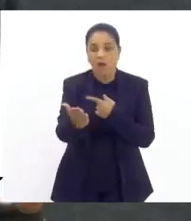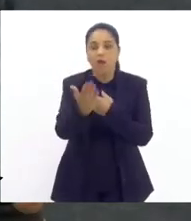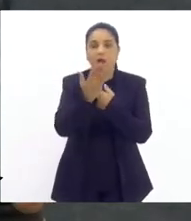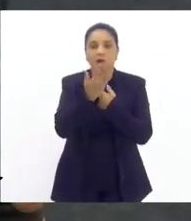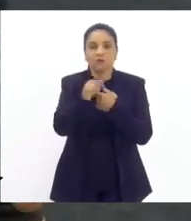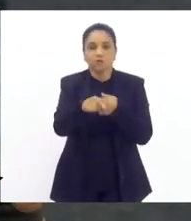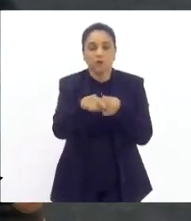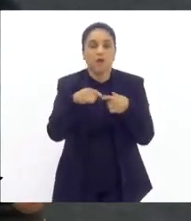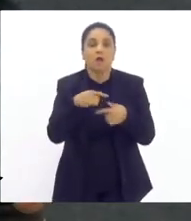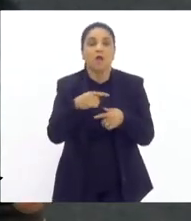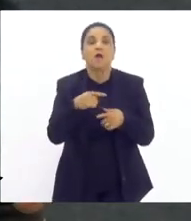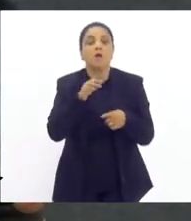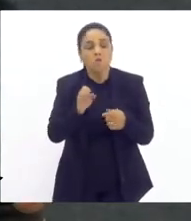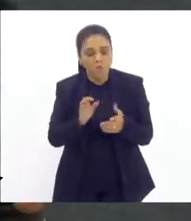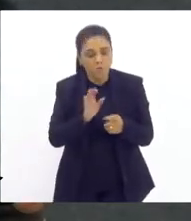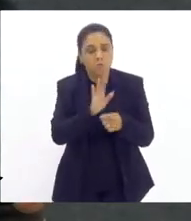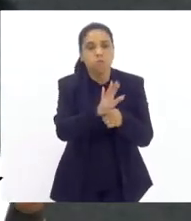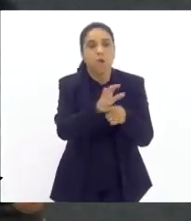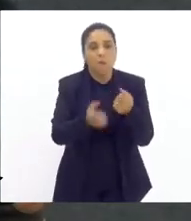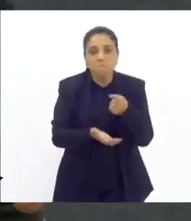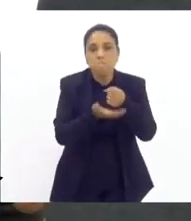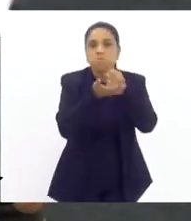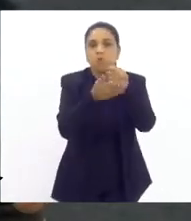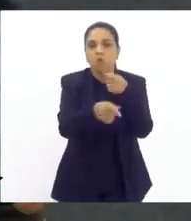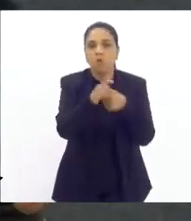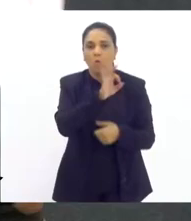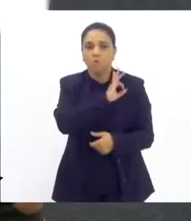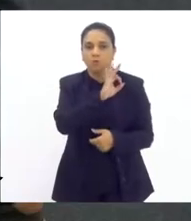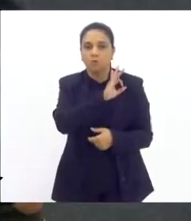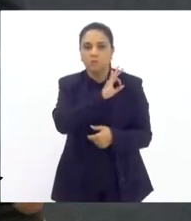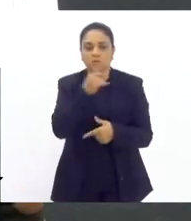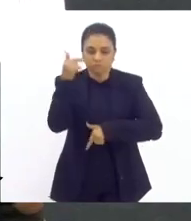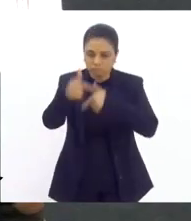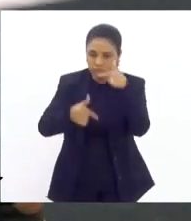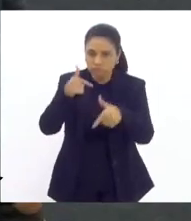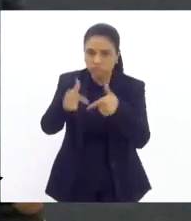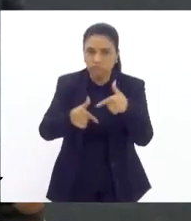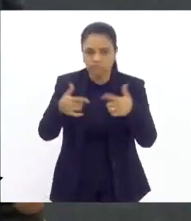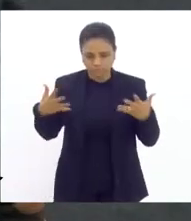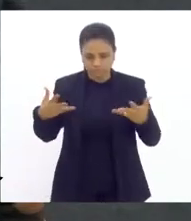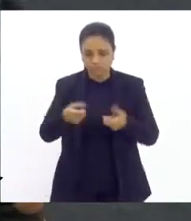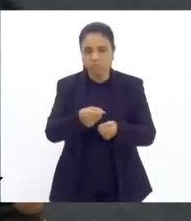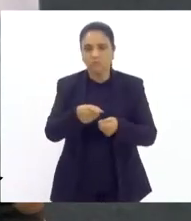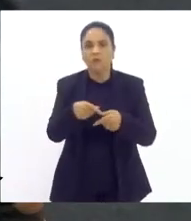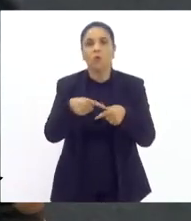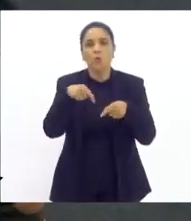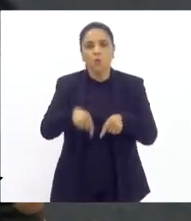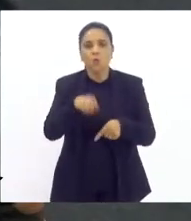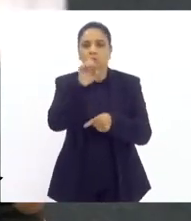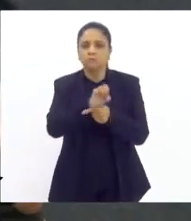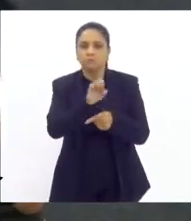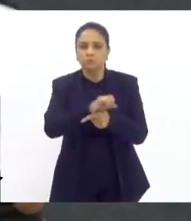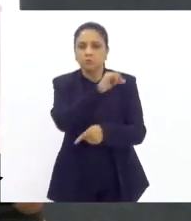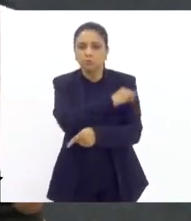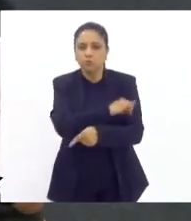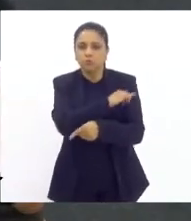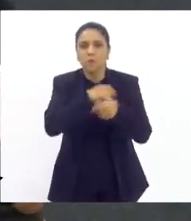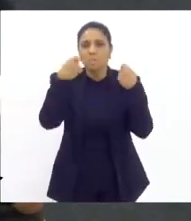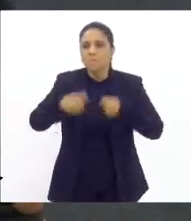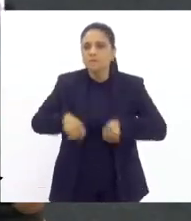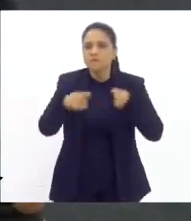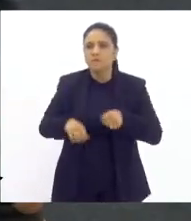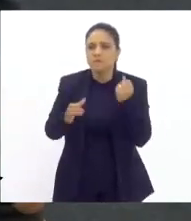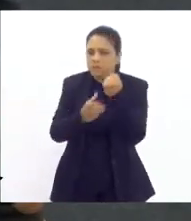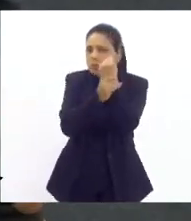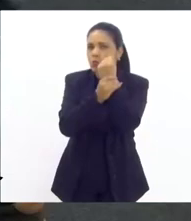nossos policiais tenham apoio e consigam Realizar sua função como a estria porque o Rio de Janeiro está precisando de segurança